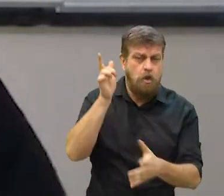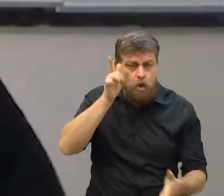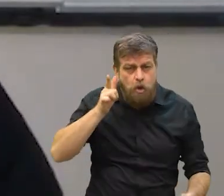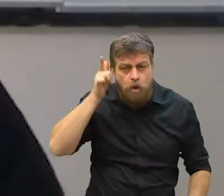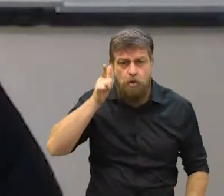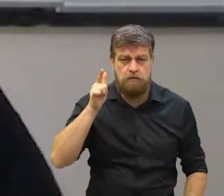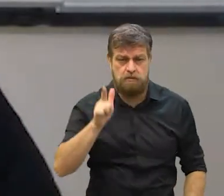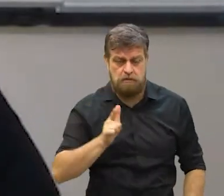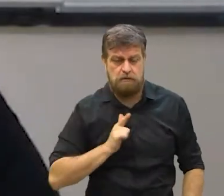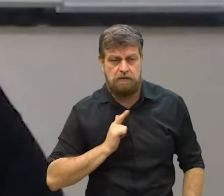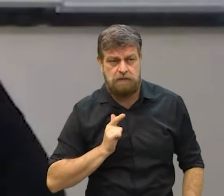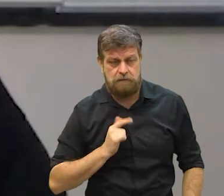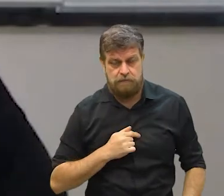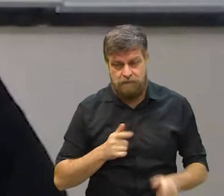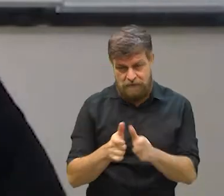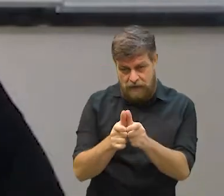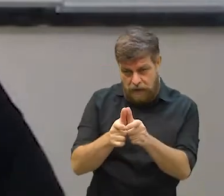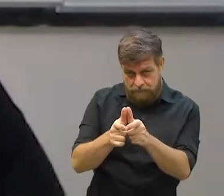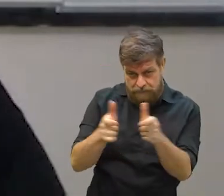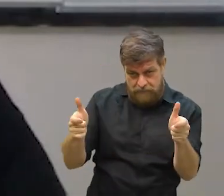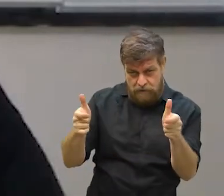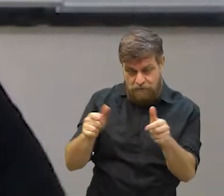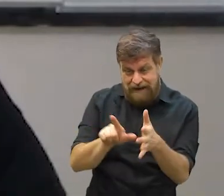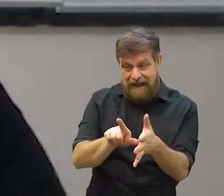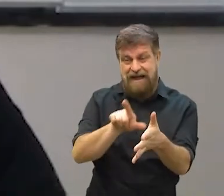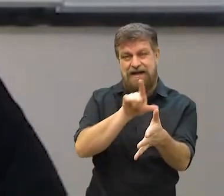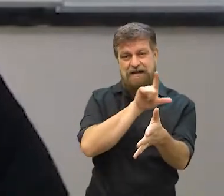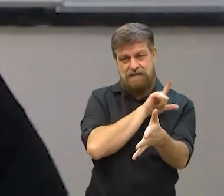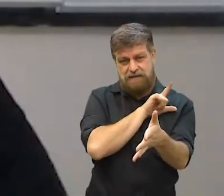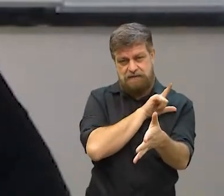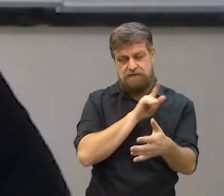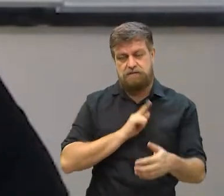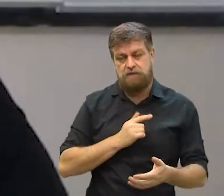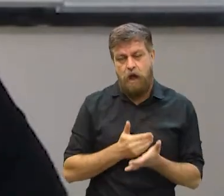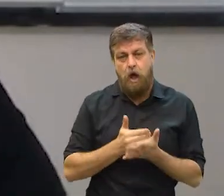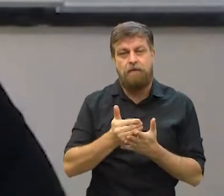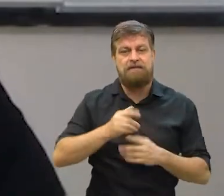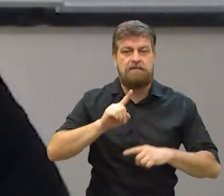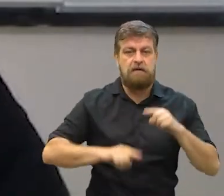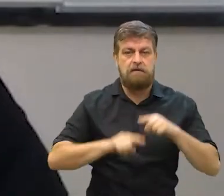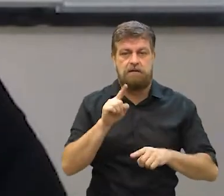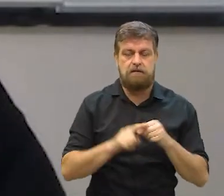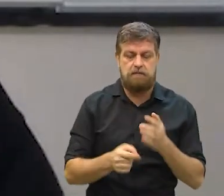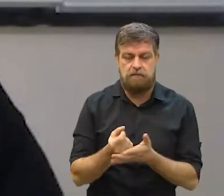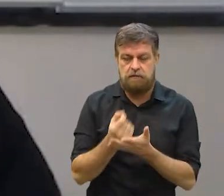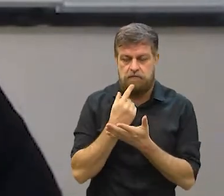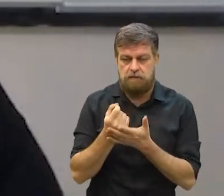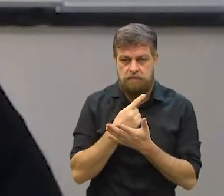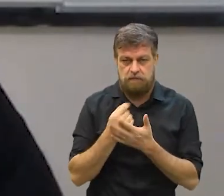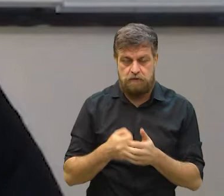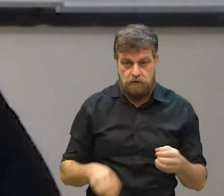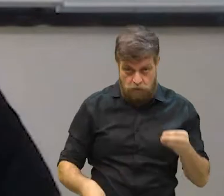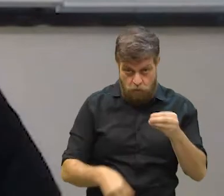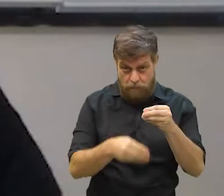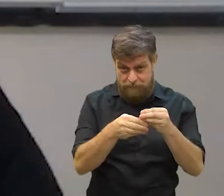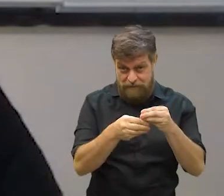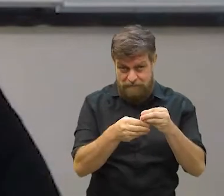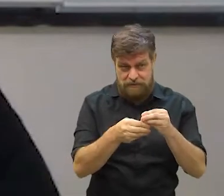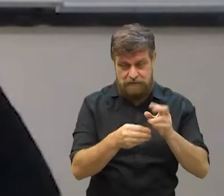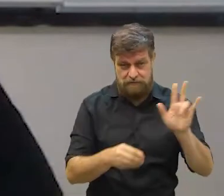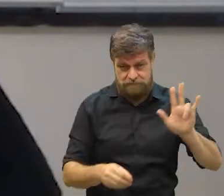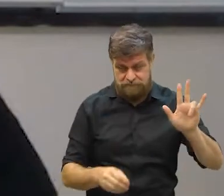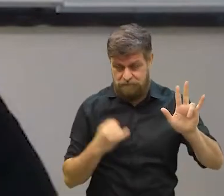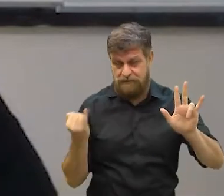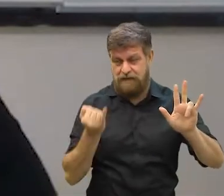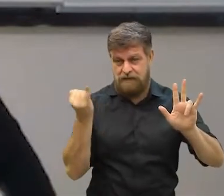Lógico que a eficácia vai ser tanto maior quanto antes for iniciado o tratamento coadjuvante, e eu